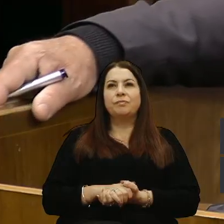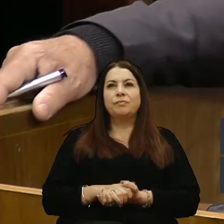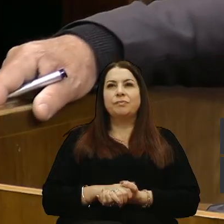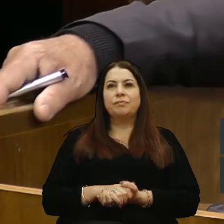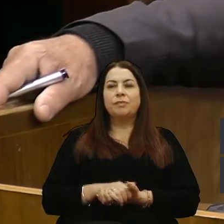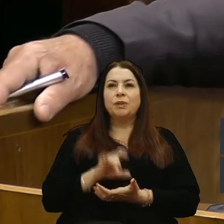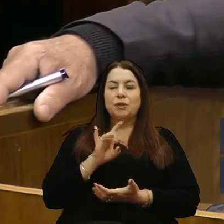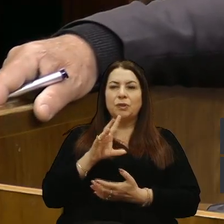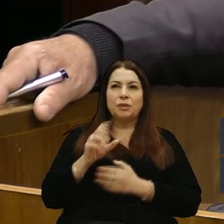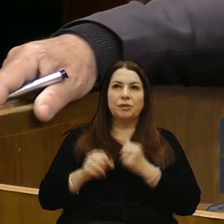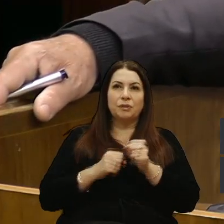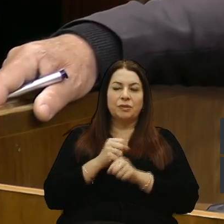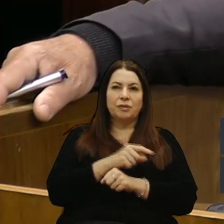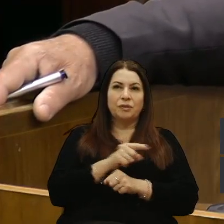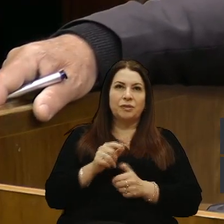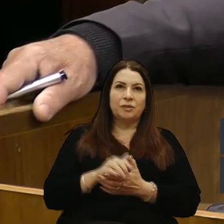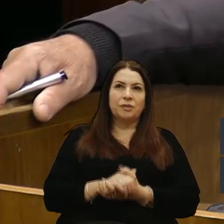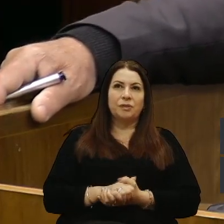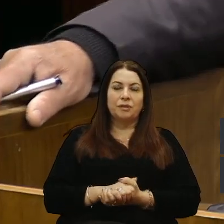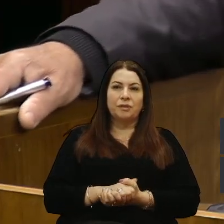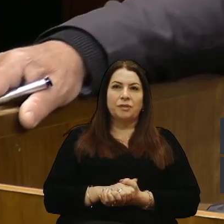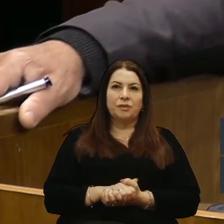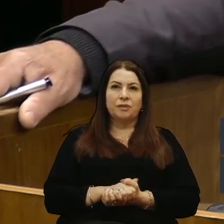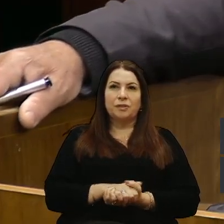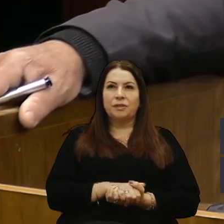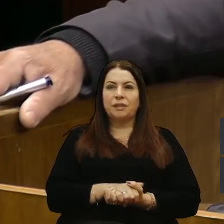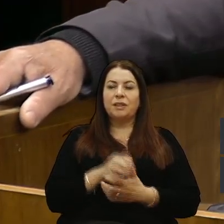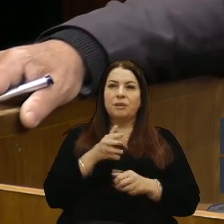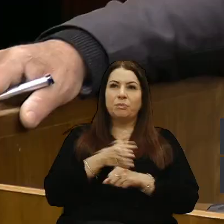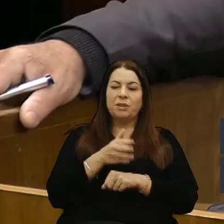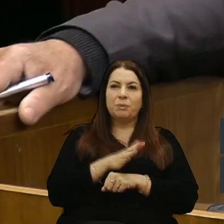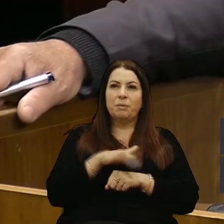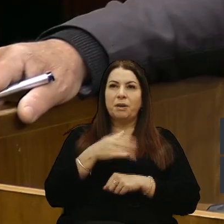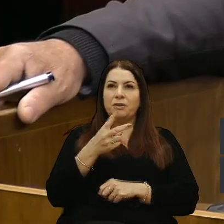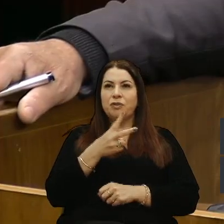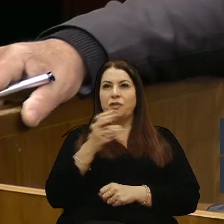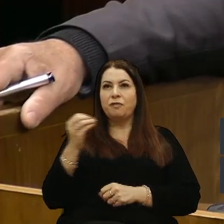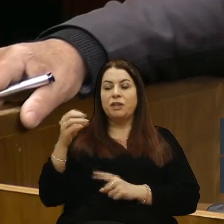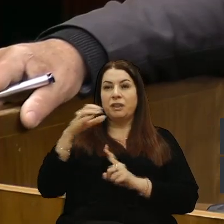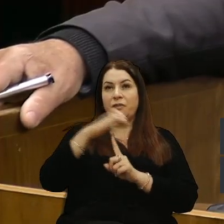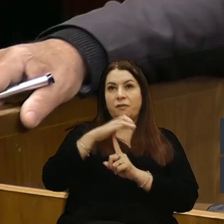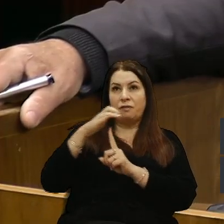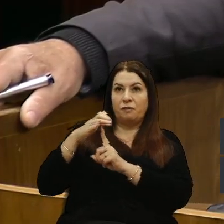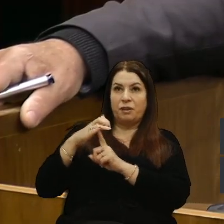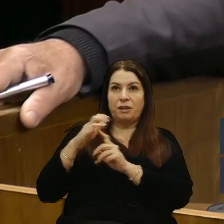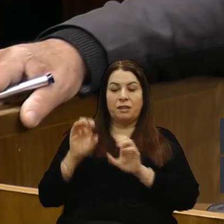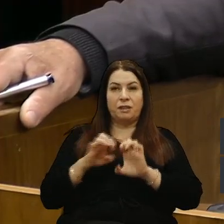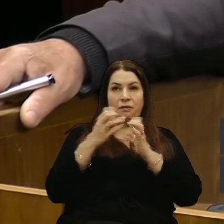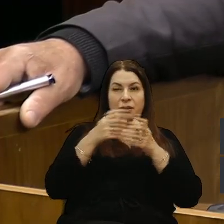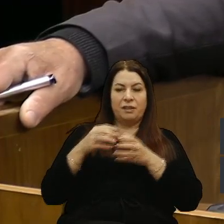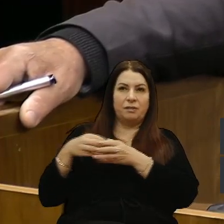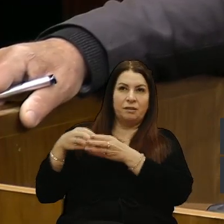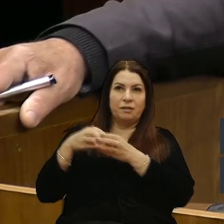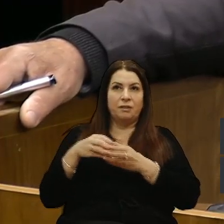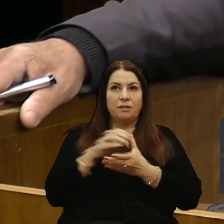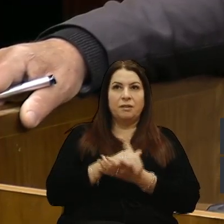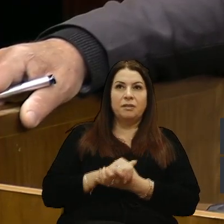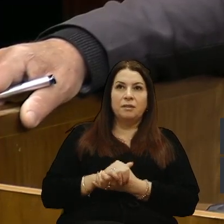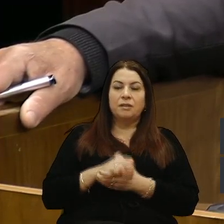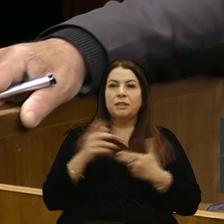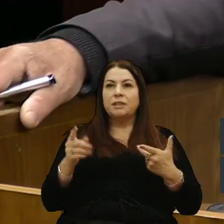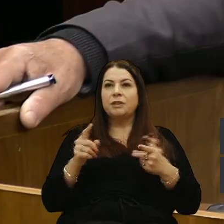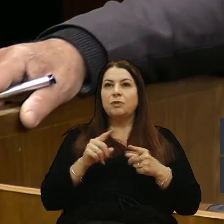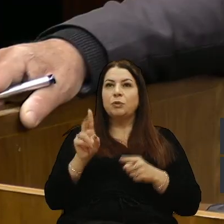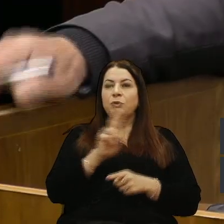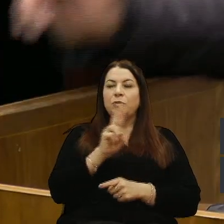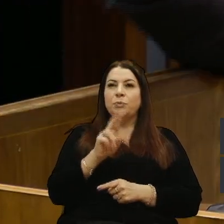somente neste ano já participaram de mais de 20 feiras e eventos turísticos, nacionais e internacionais, levando o